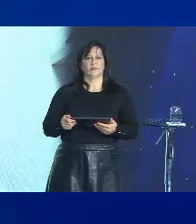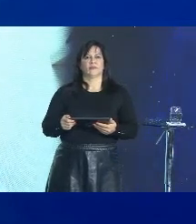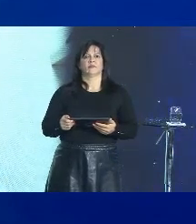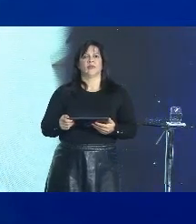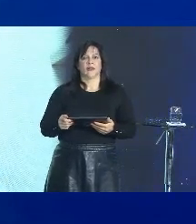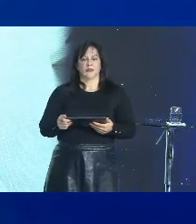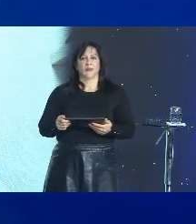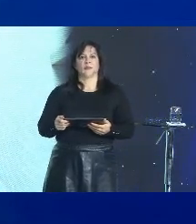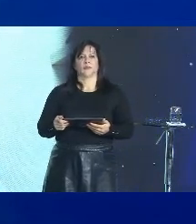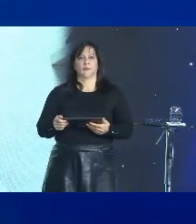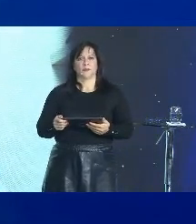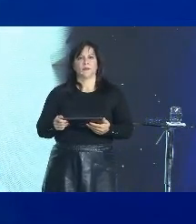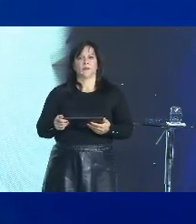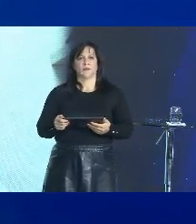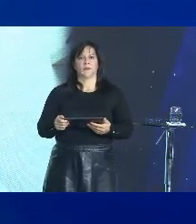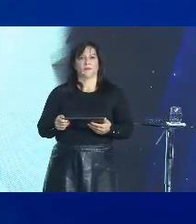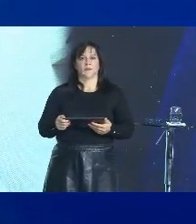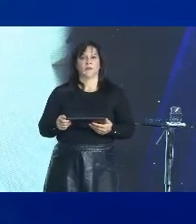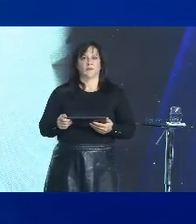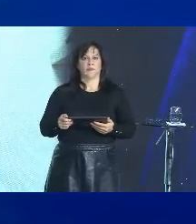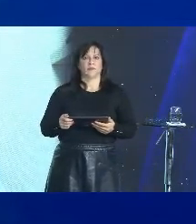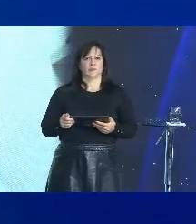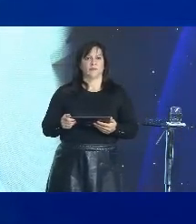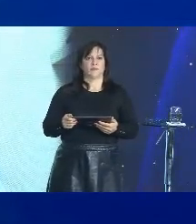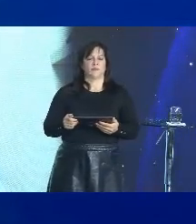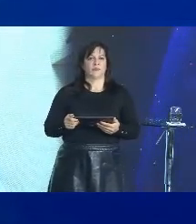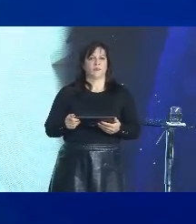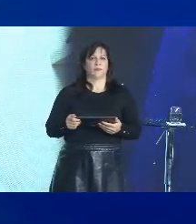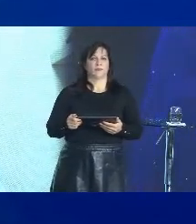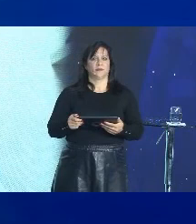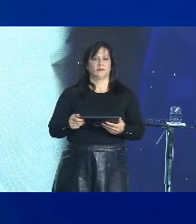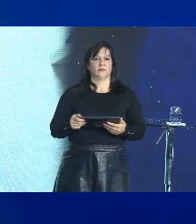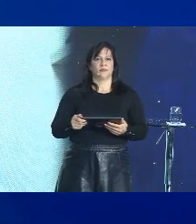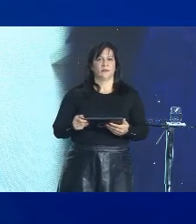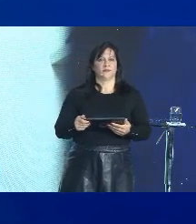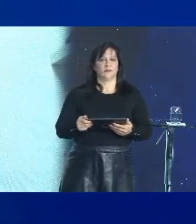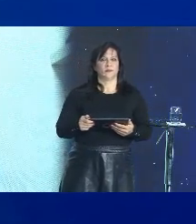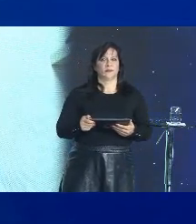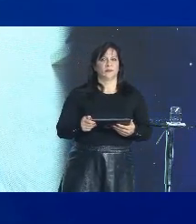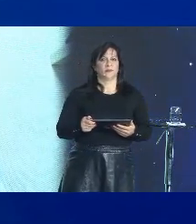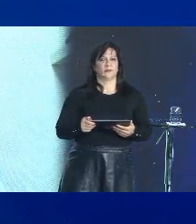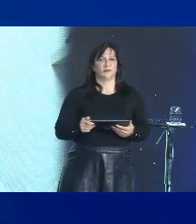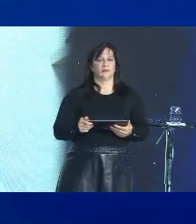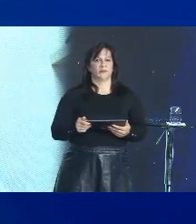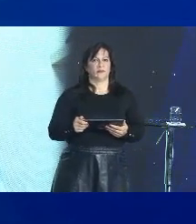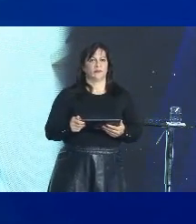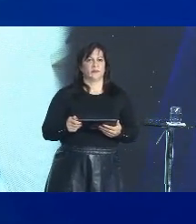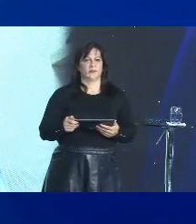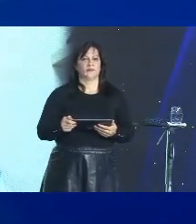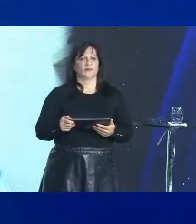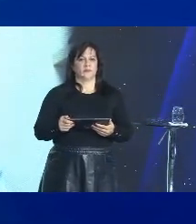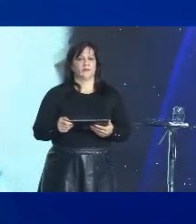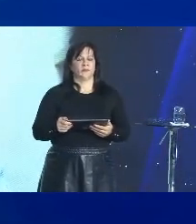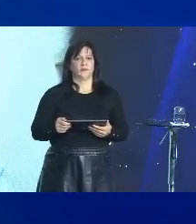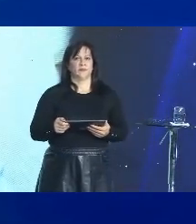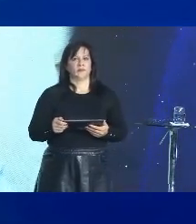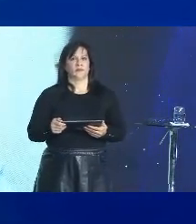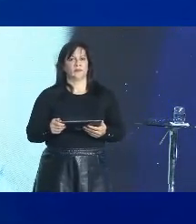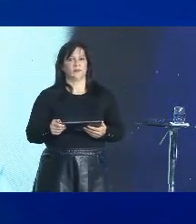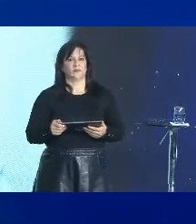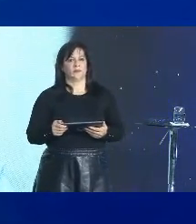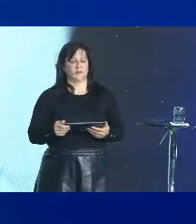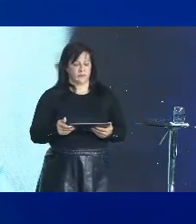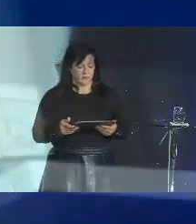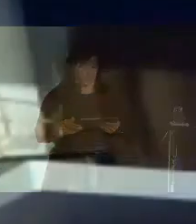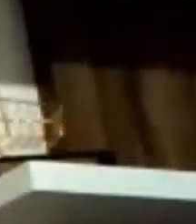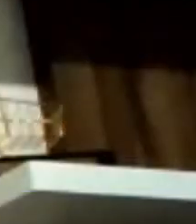aí a compra gostosa do e-commerce, né, descobrindo que as facilidades do e-commerce e tem crescido muito. Mas